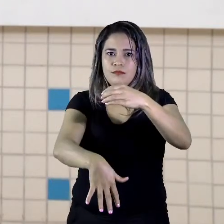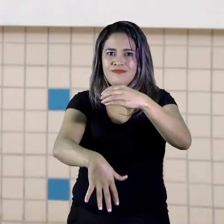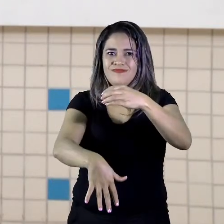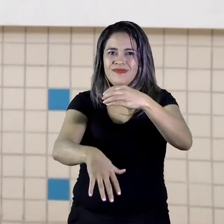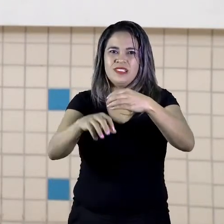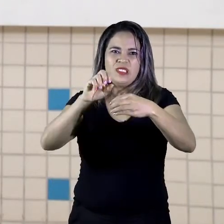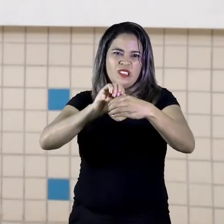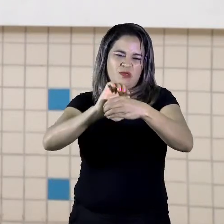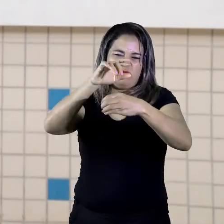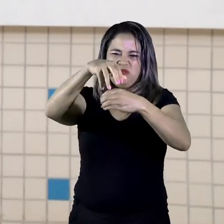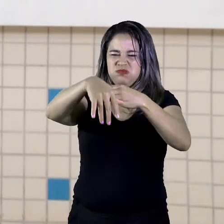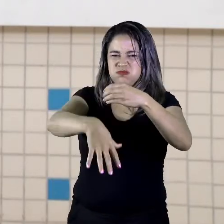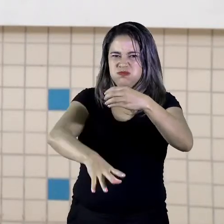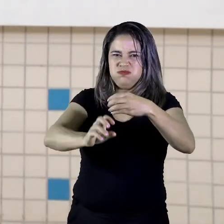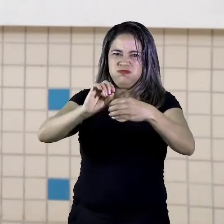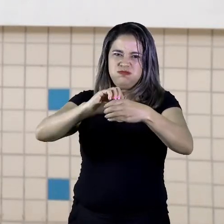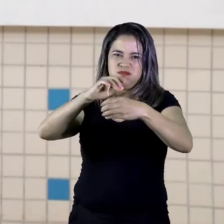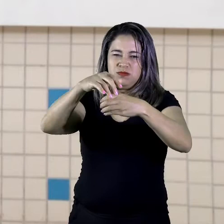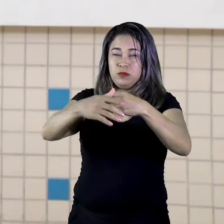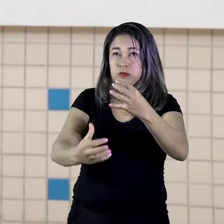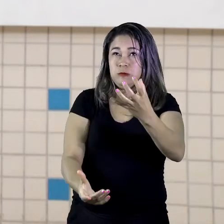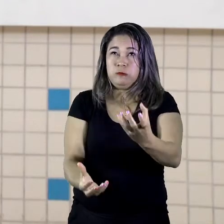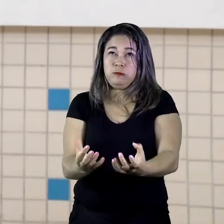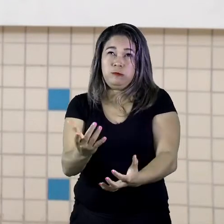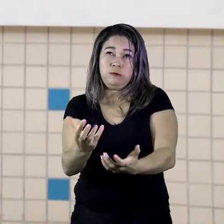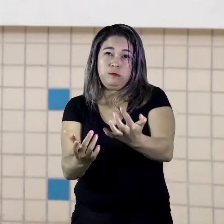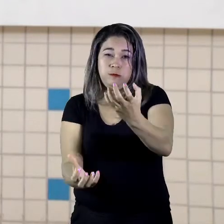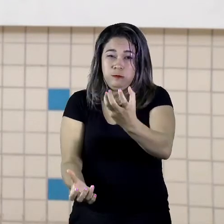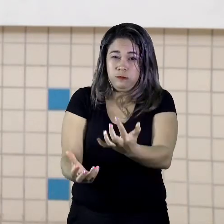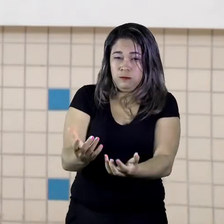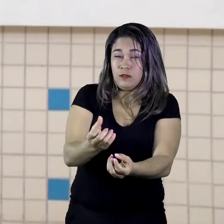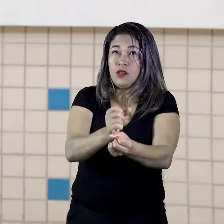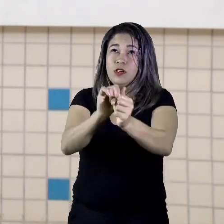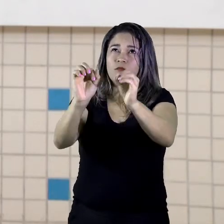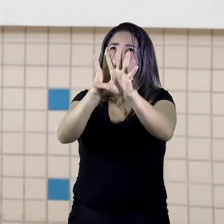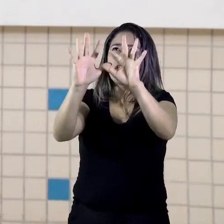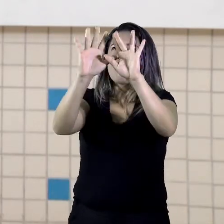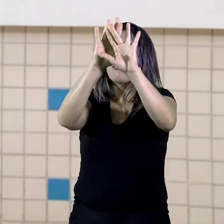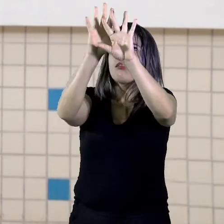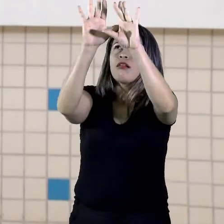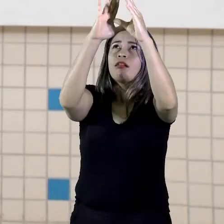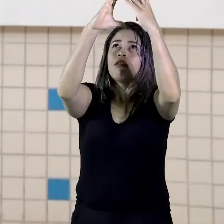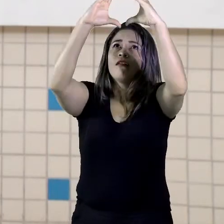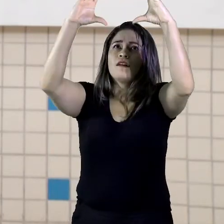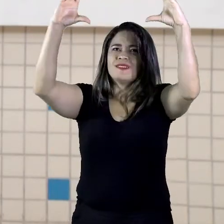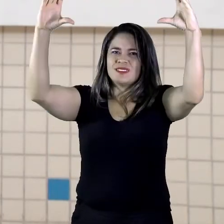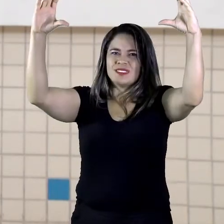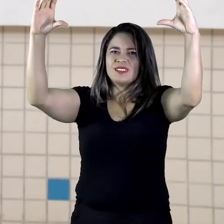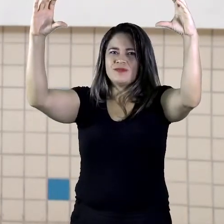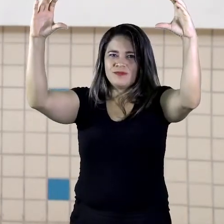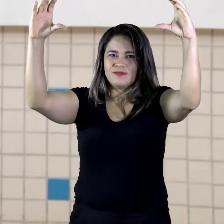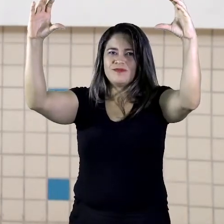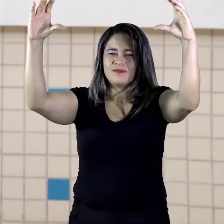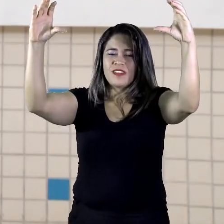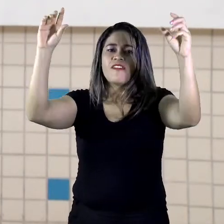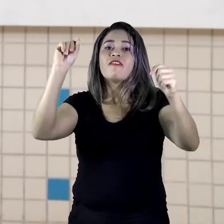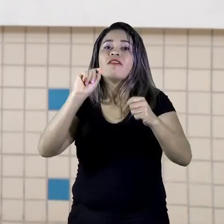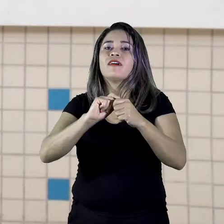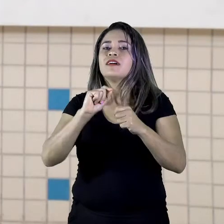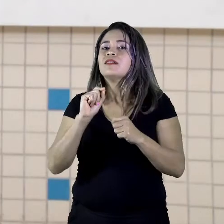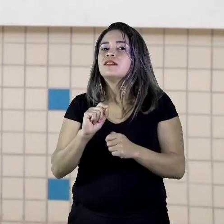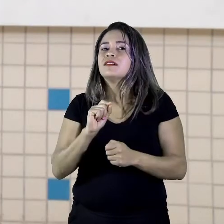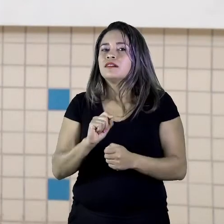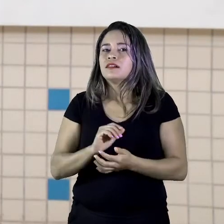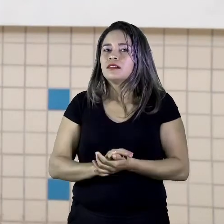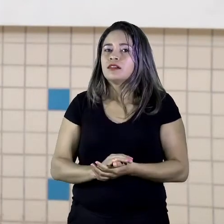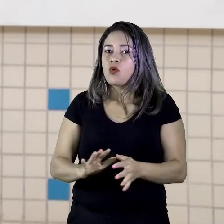lançam muita fumaça, muita cinza na atmosfera, isso faz com que o calor do Sol